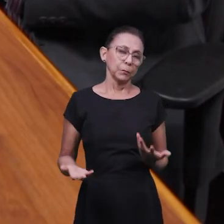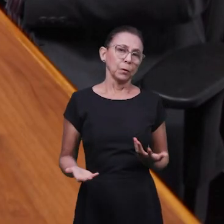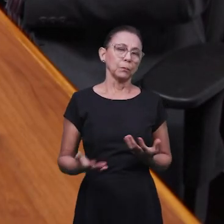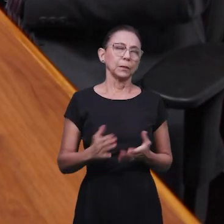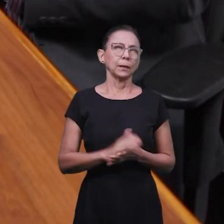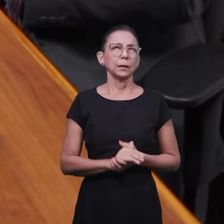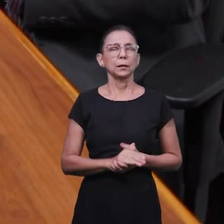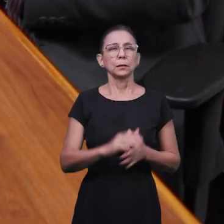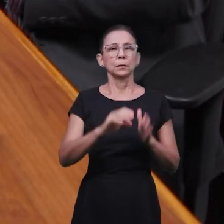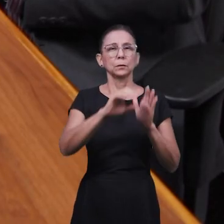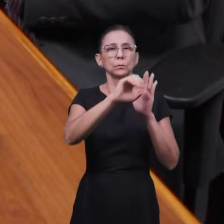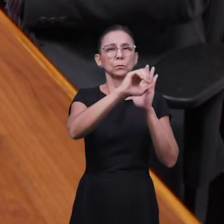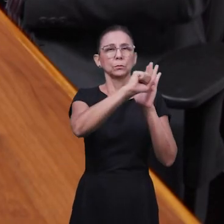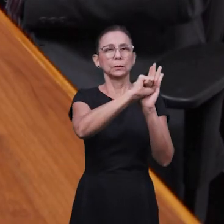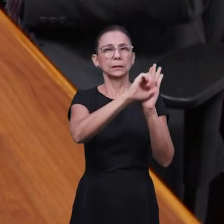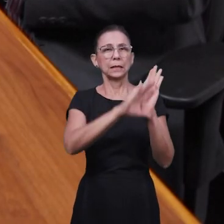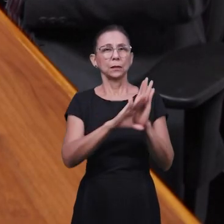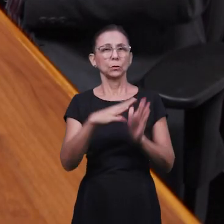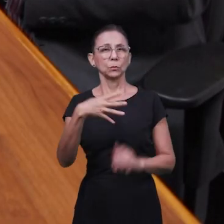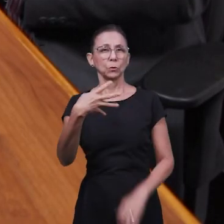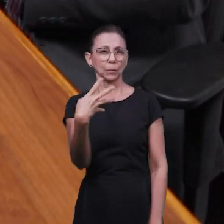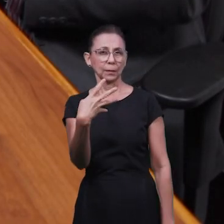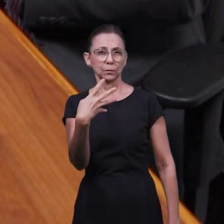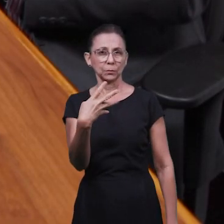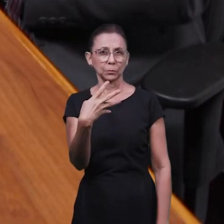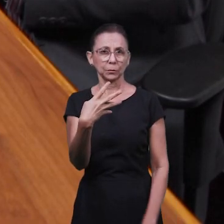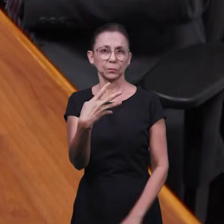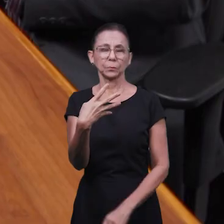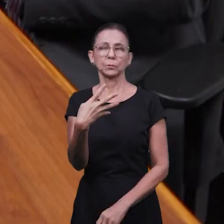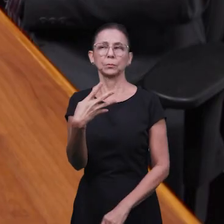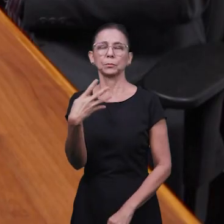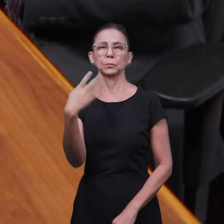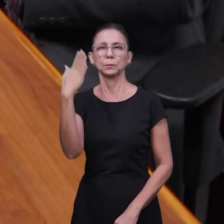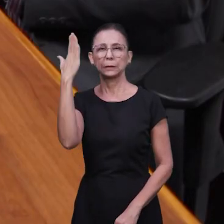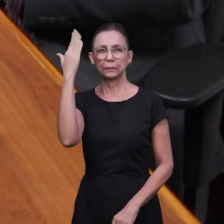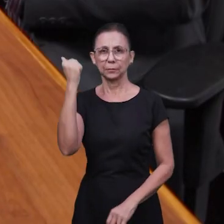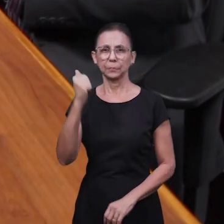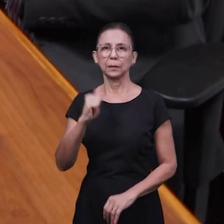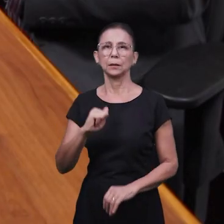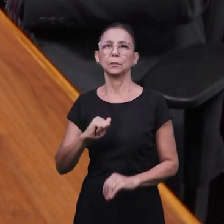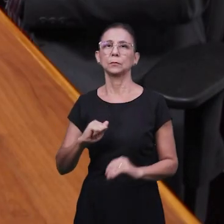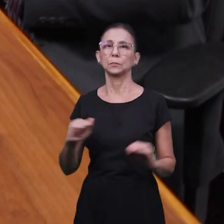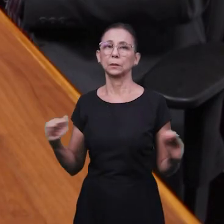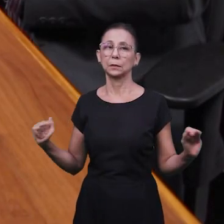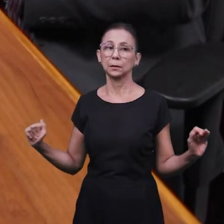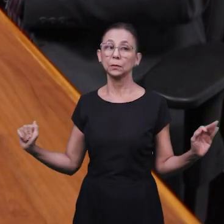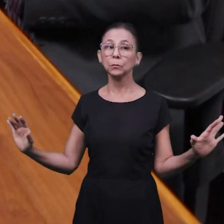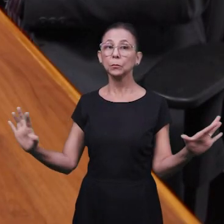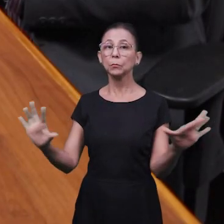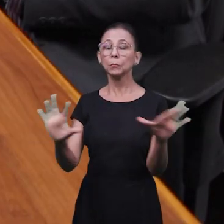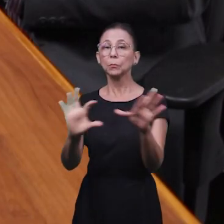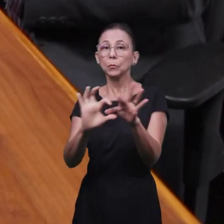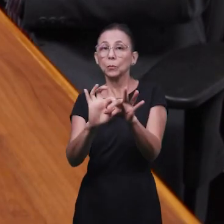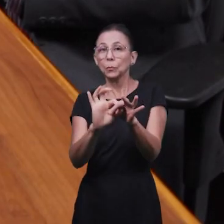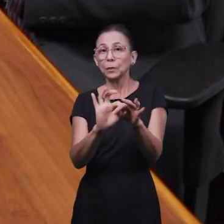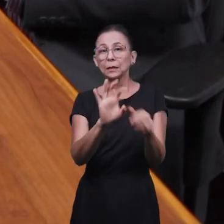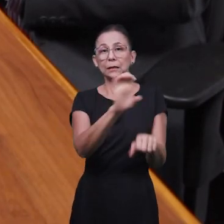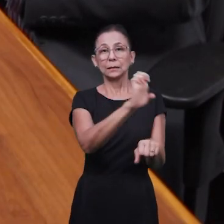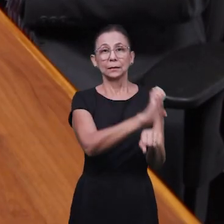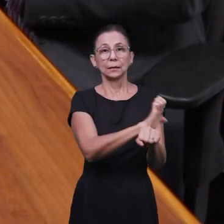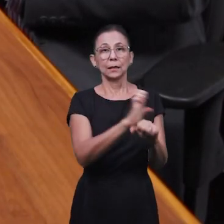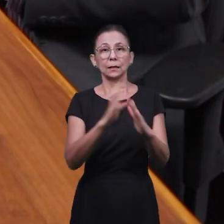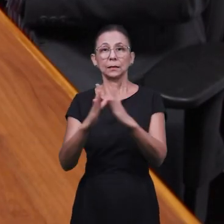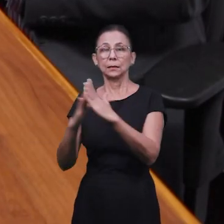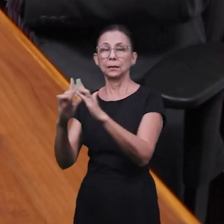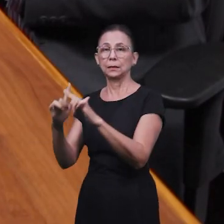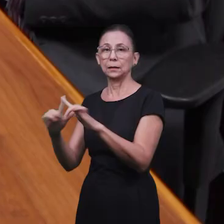lá no século IV, quando nós sabemos que houve uma união entre o Estado e a